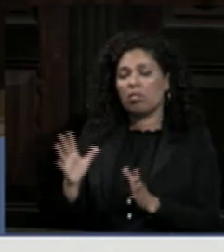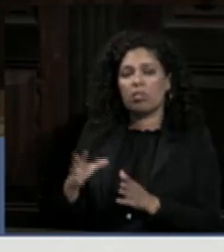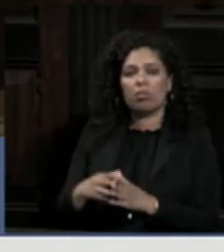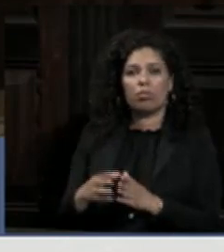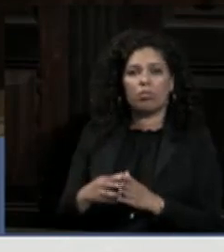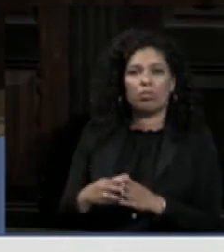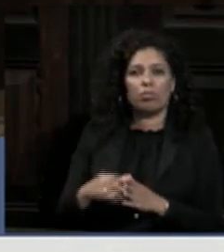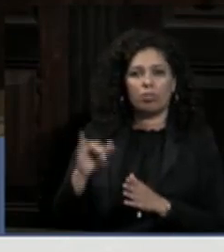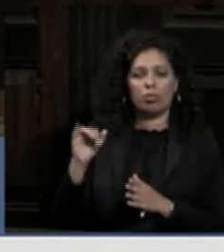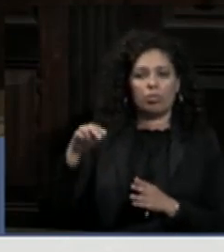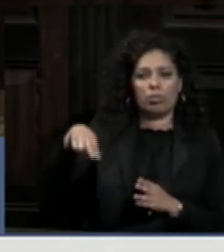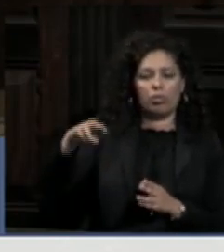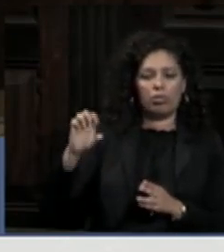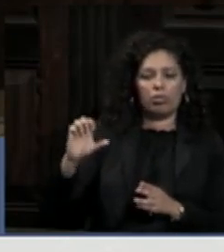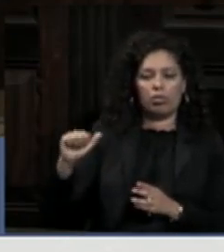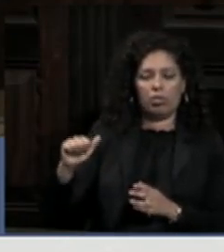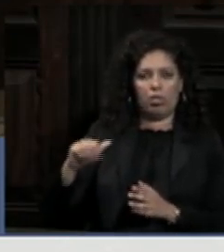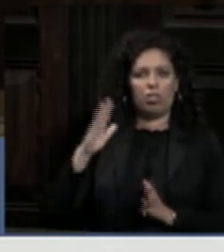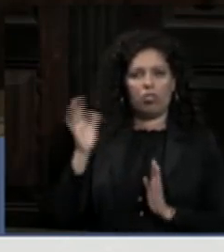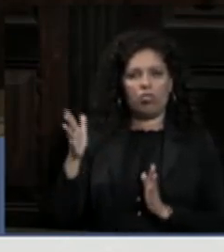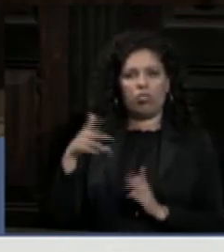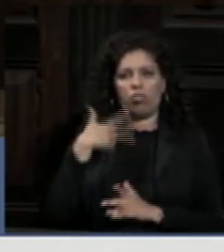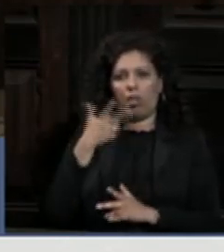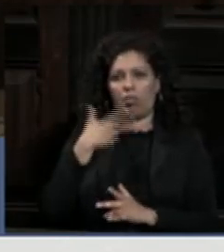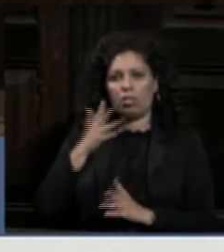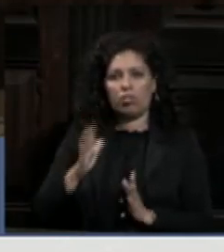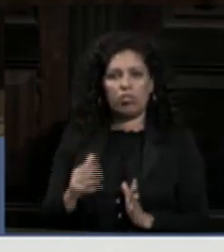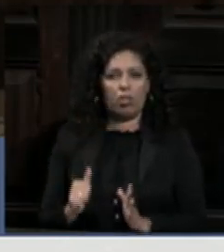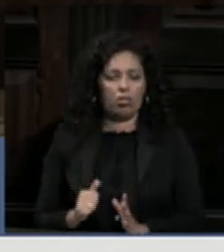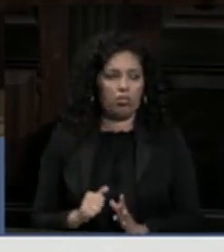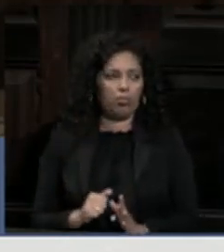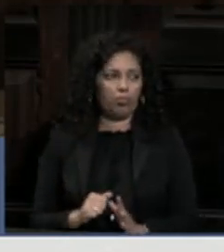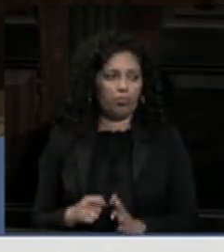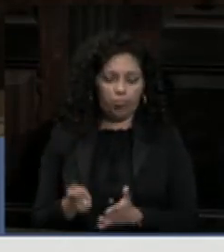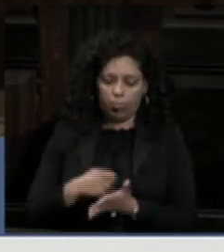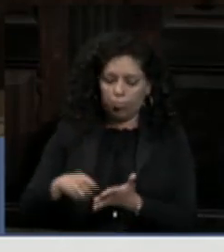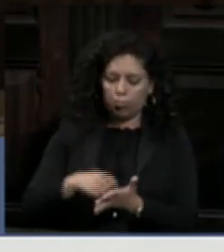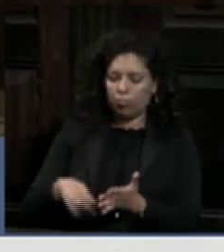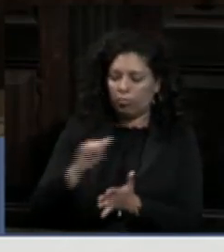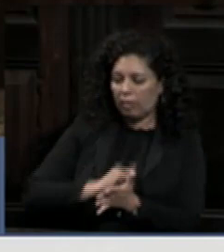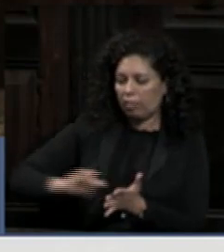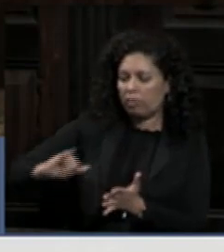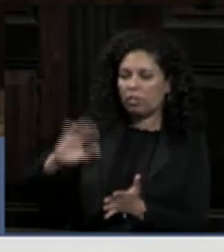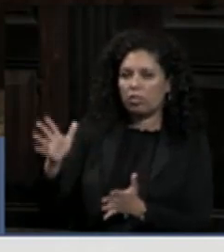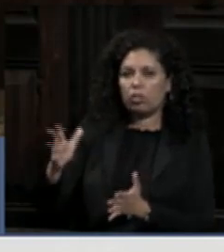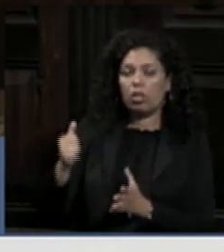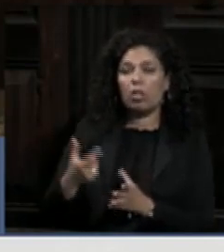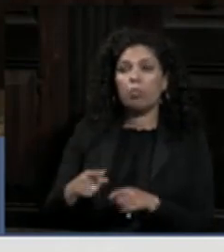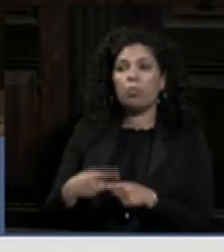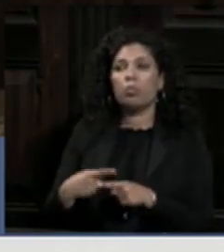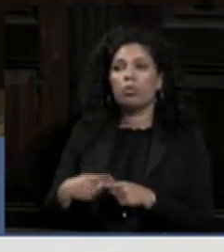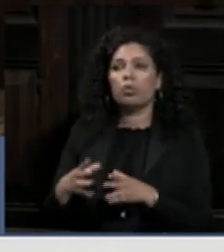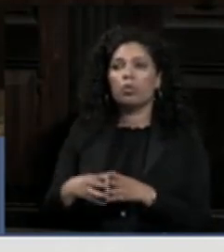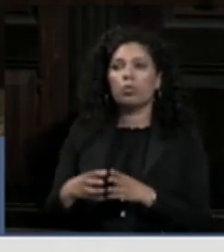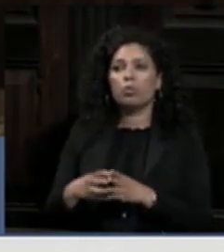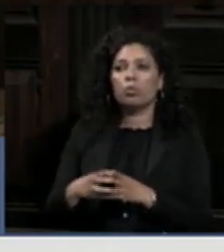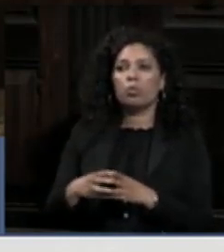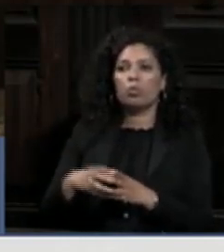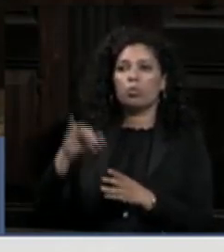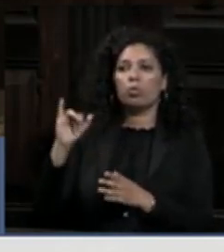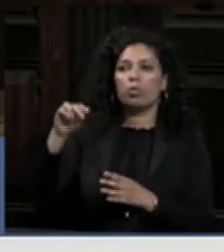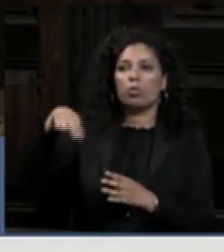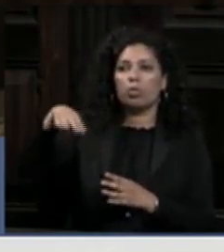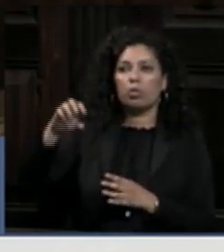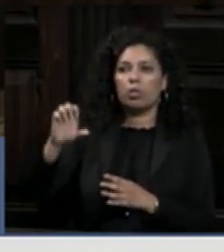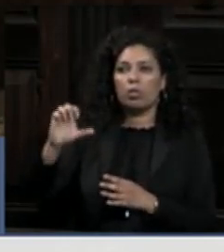estou fazendo aqui uma outra exatamente porque o idéia deixa deixa de